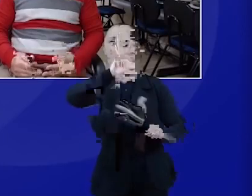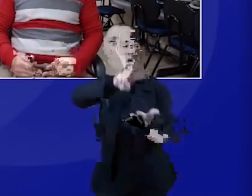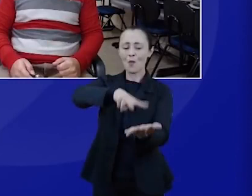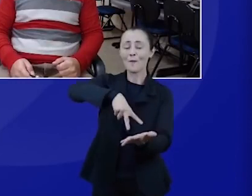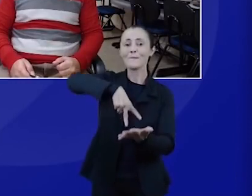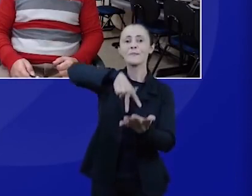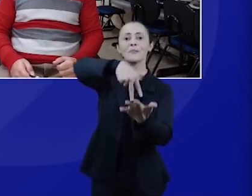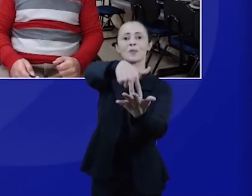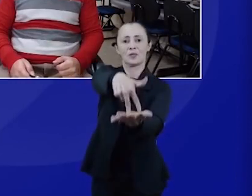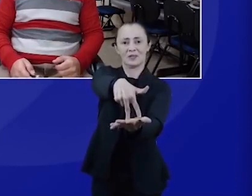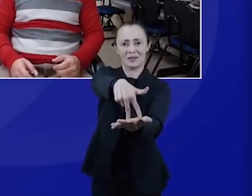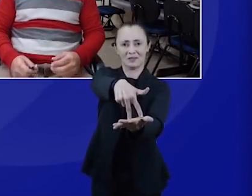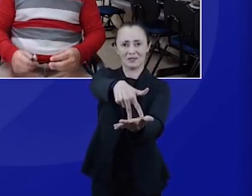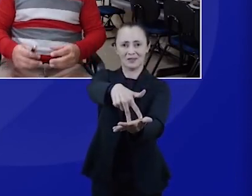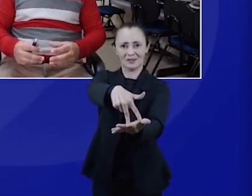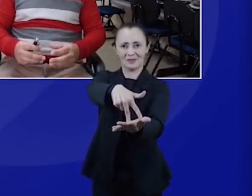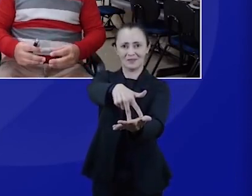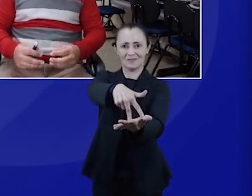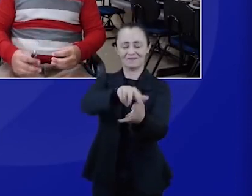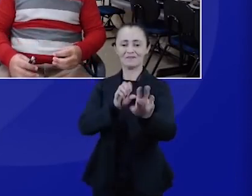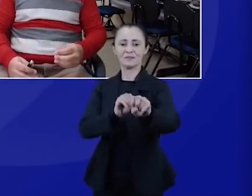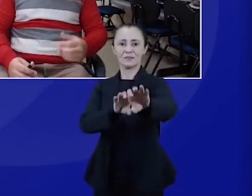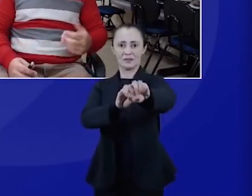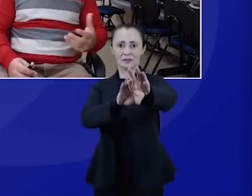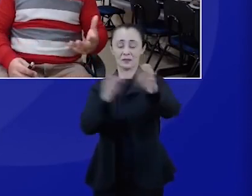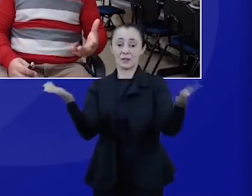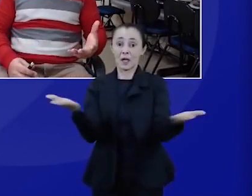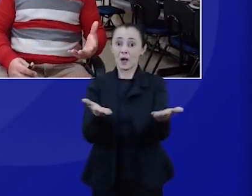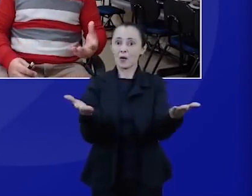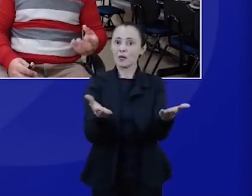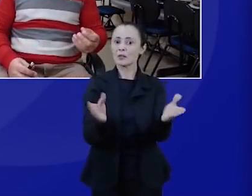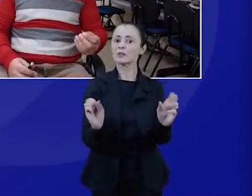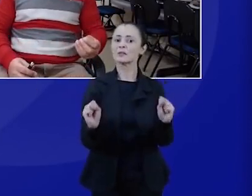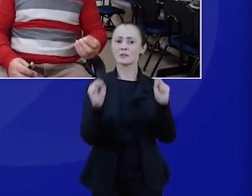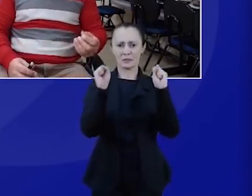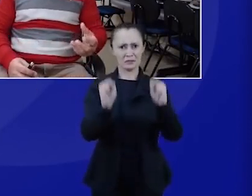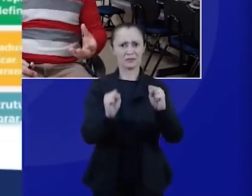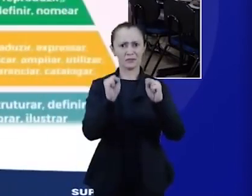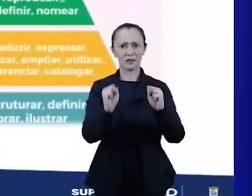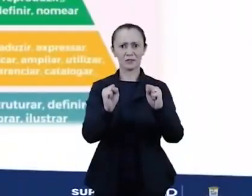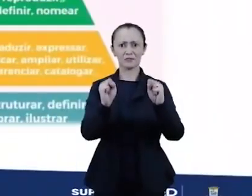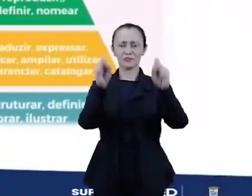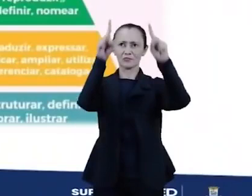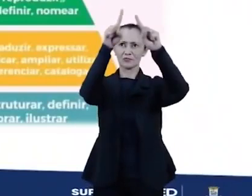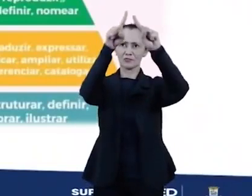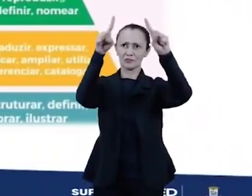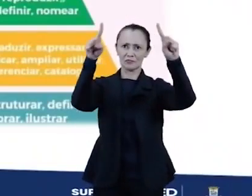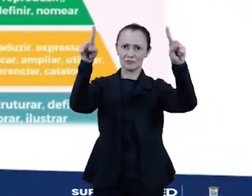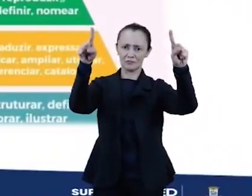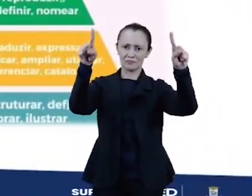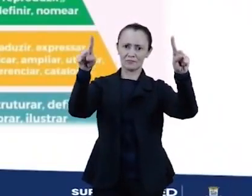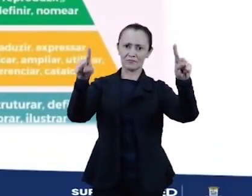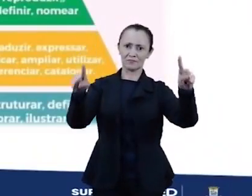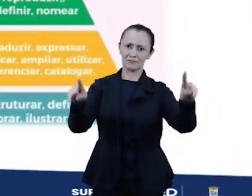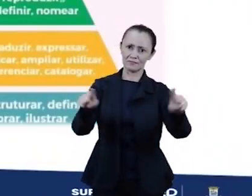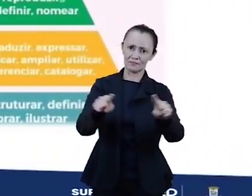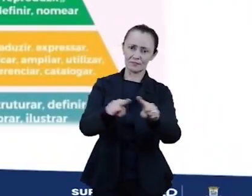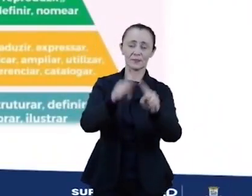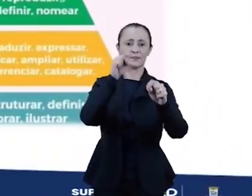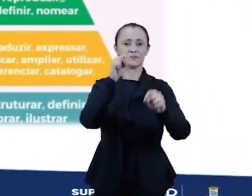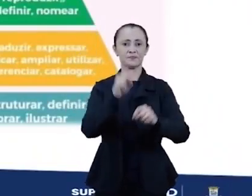do ensino, né? Nós podemos agora, indo para a pirâmide de Glasser, e eu gostaria que